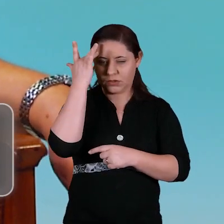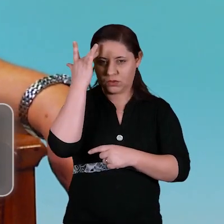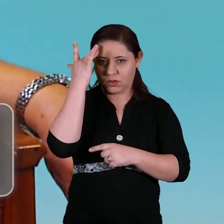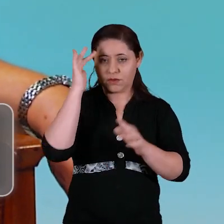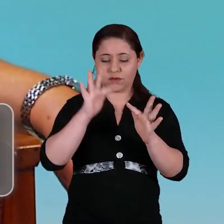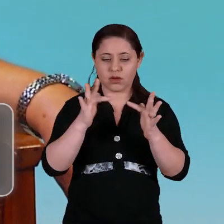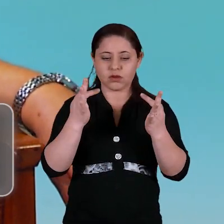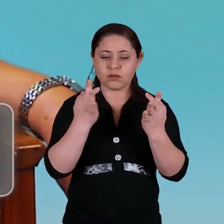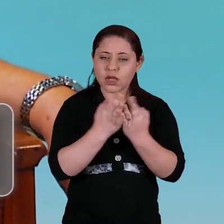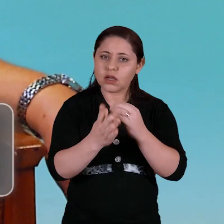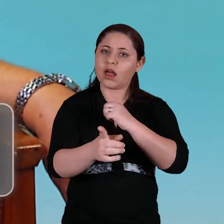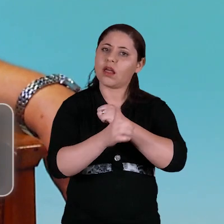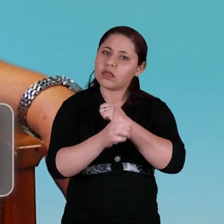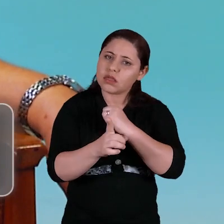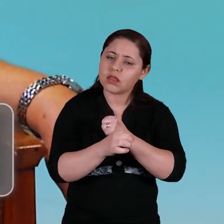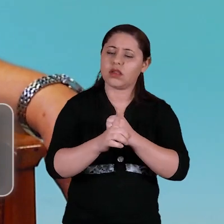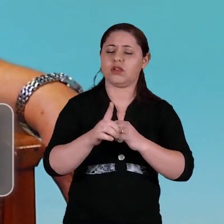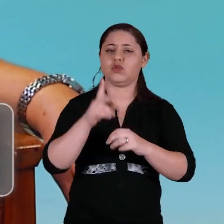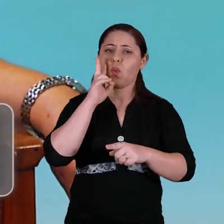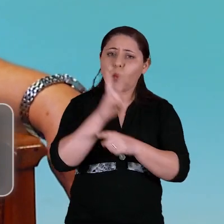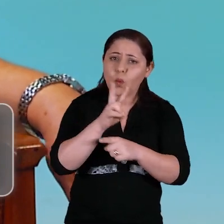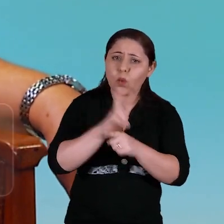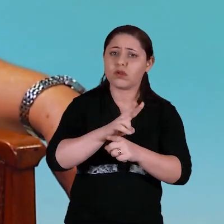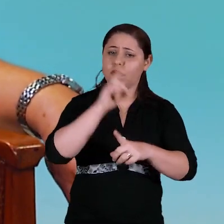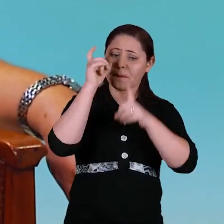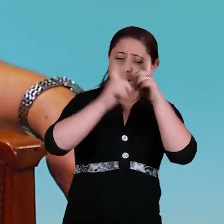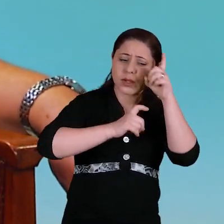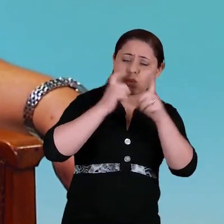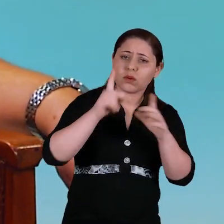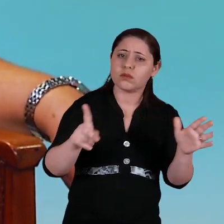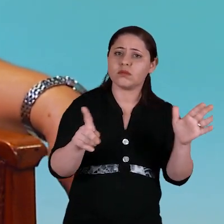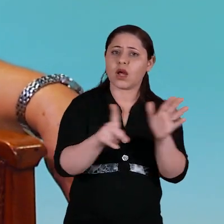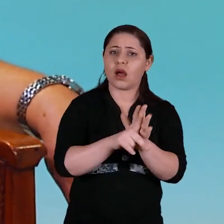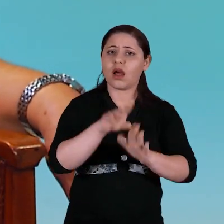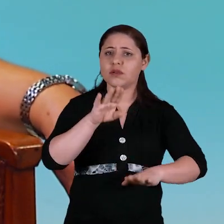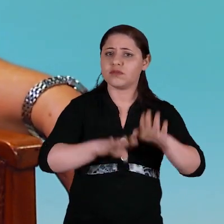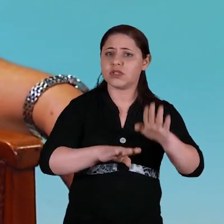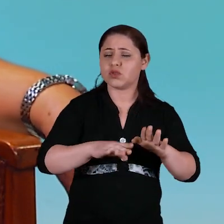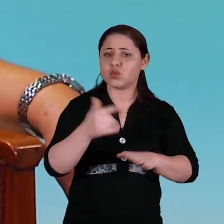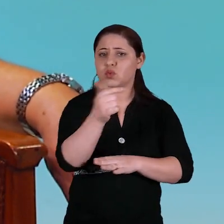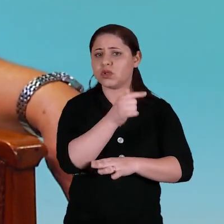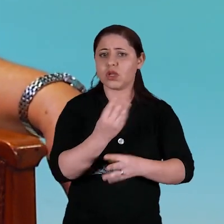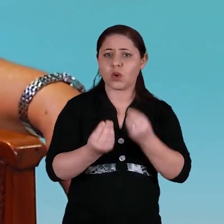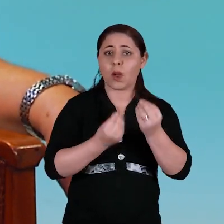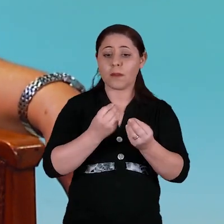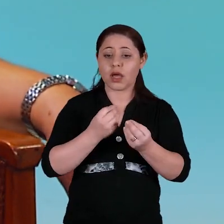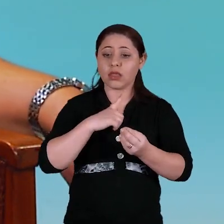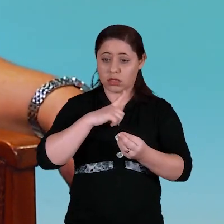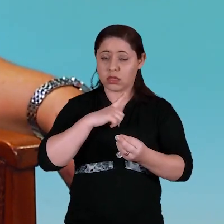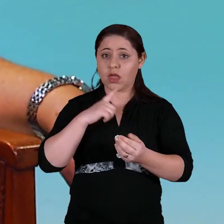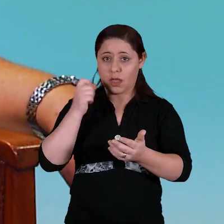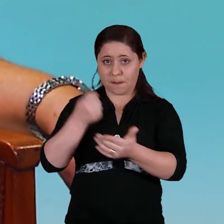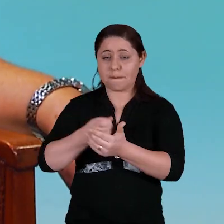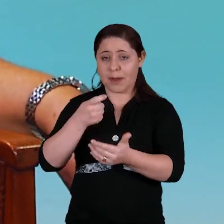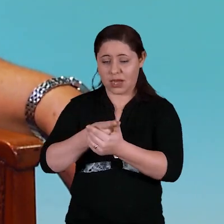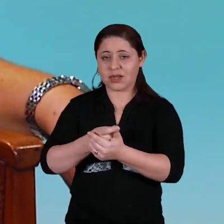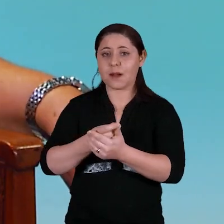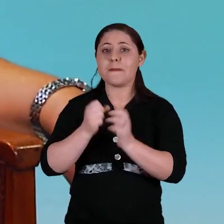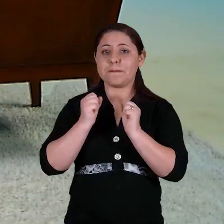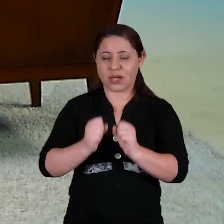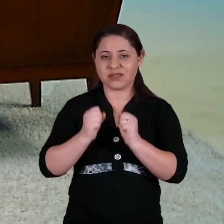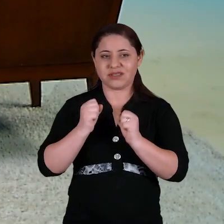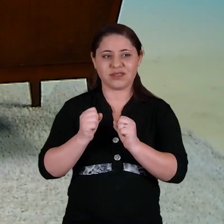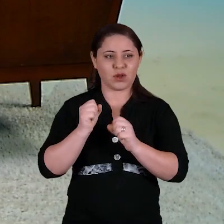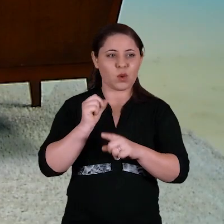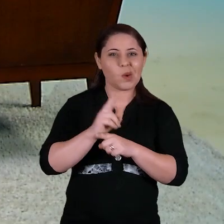familiares, sim, que atende, que cuida, né, que se preocupa. Às vezes ele não tem condição, mas ele pode pagar, ele leva para o privado. Não quer mais dar trabalho.